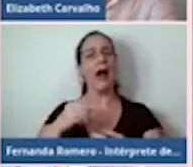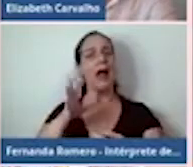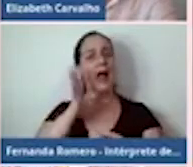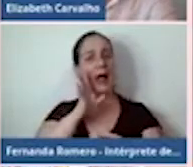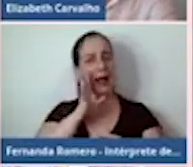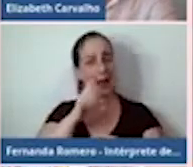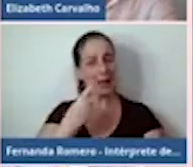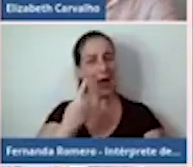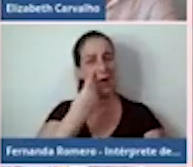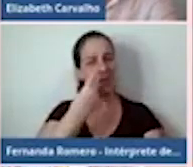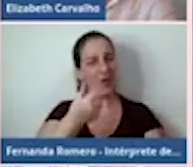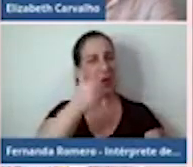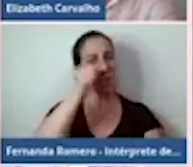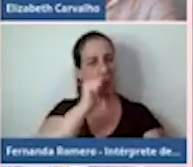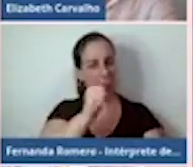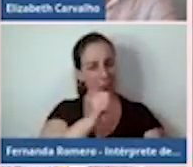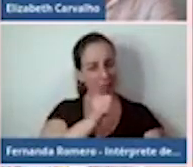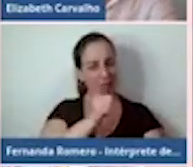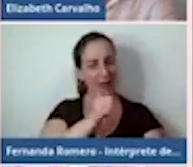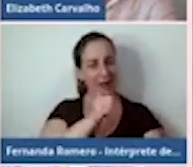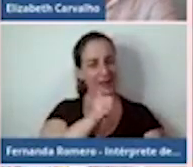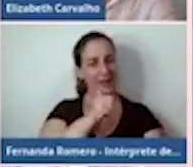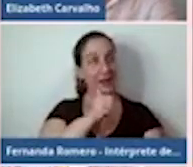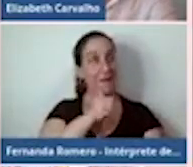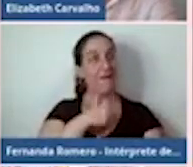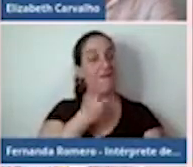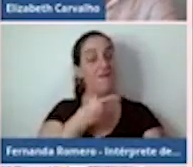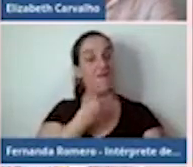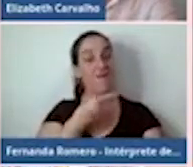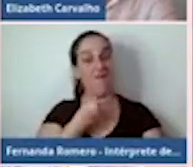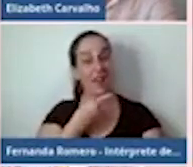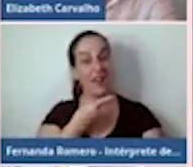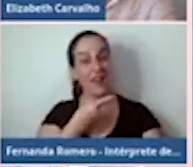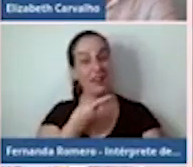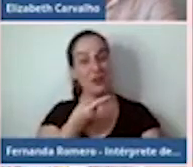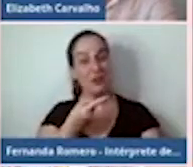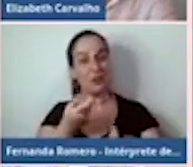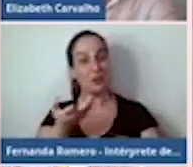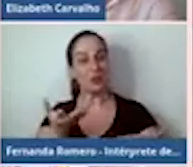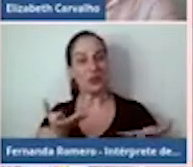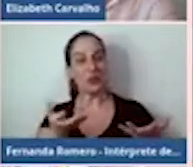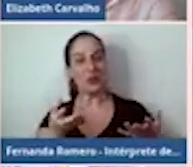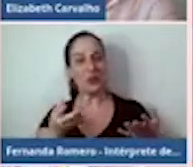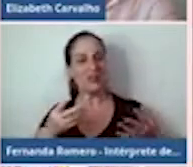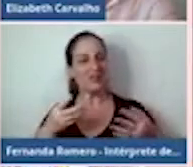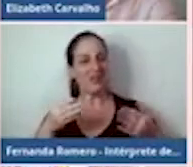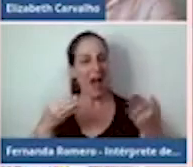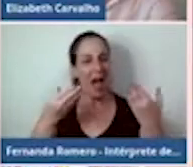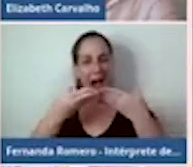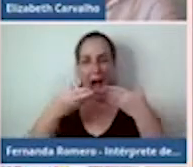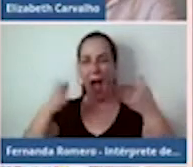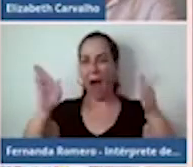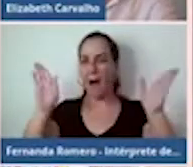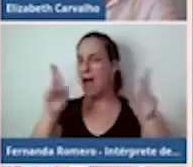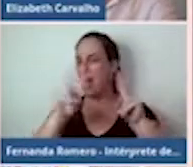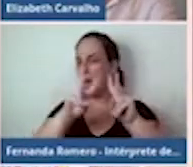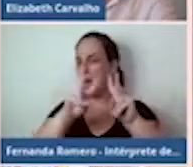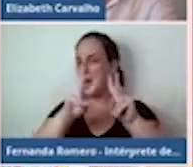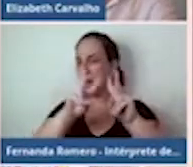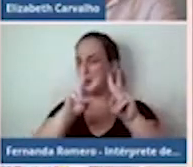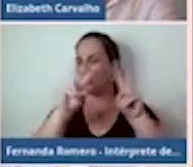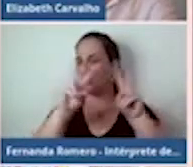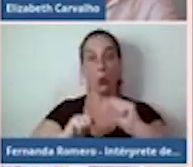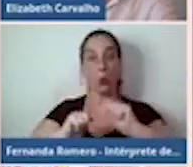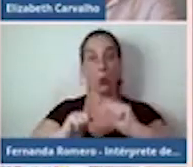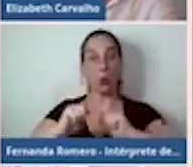uma mulher, né, falando, né, publicamente sobre economia, sendo que aqui na